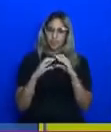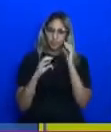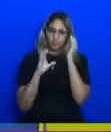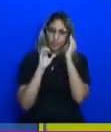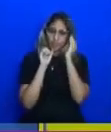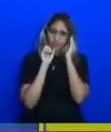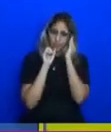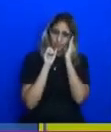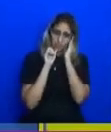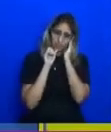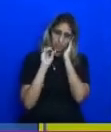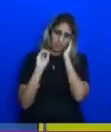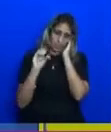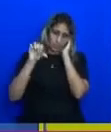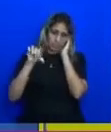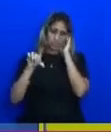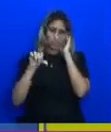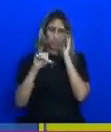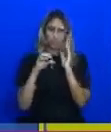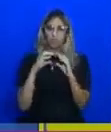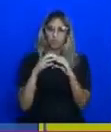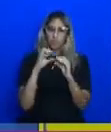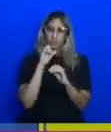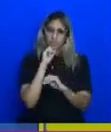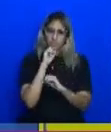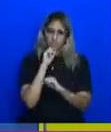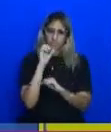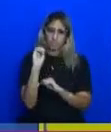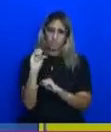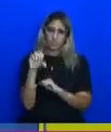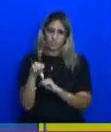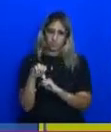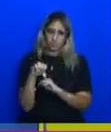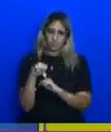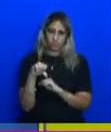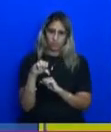Bola laranja, 09. Laranja, 09.